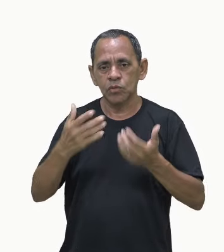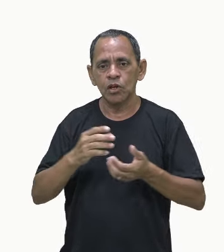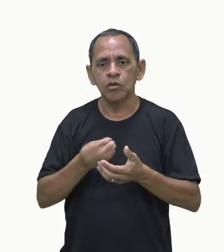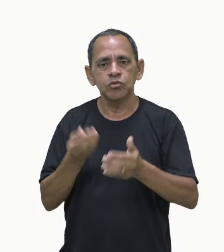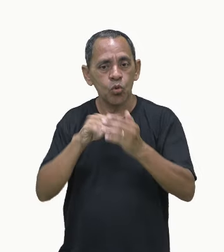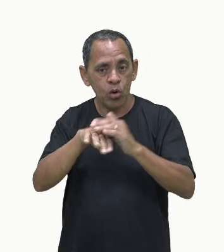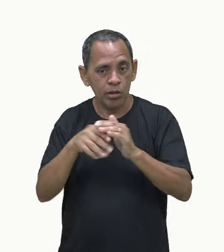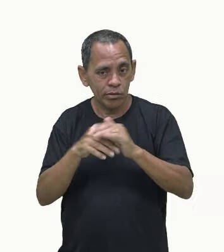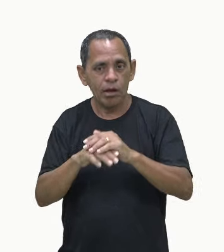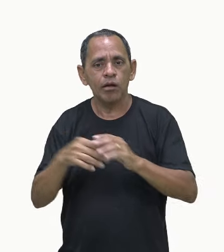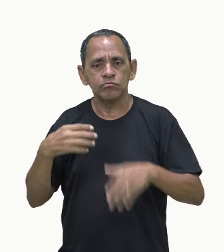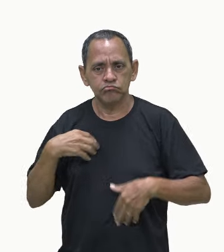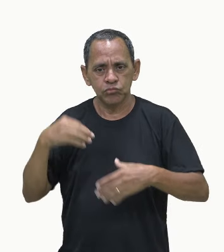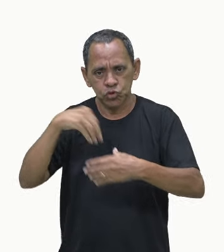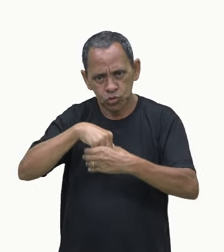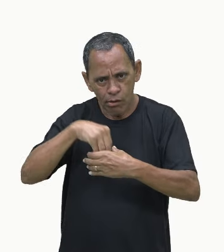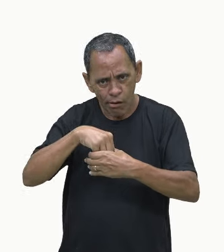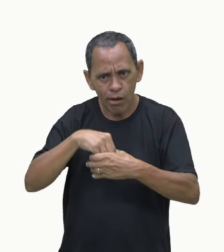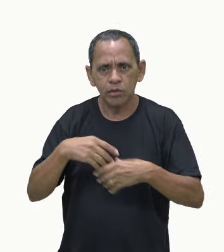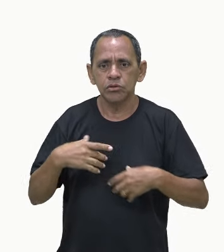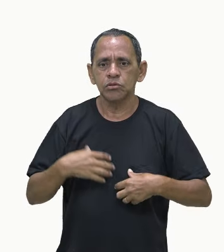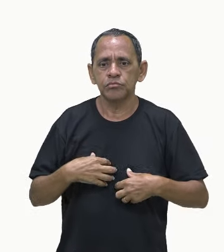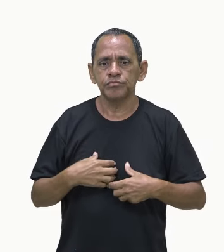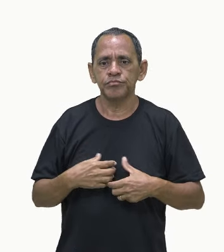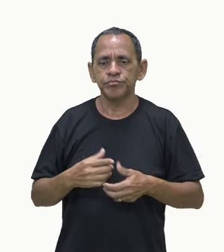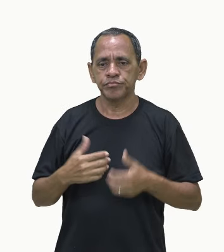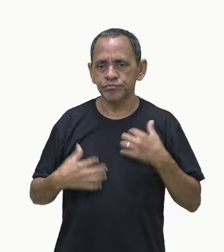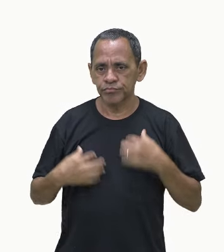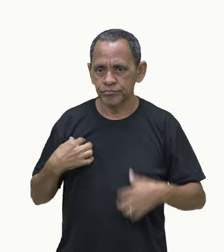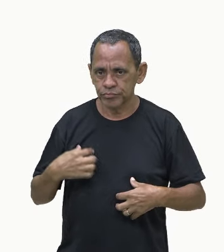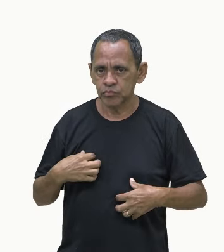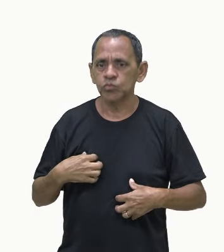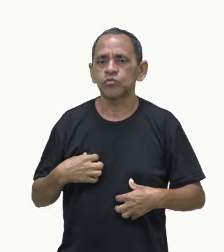no organismo. E nós temos aquele grupo